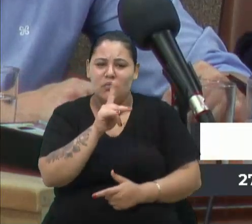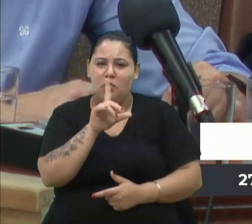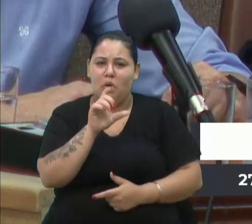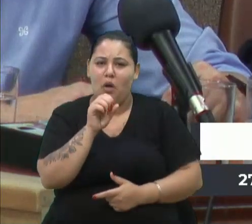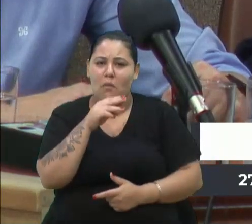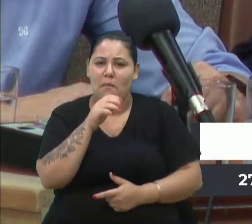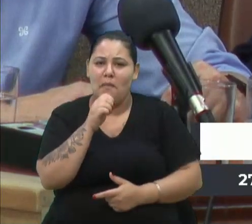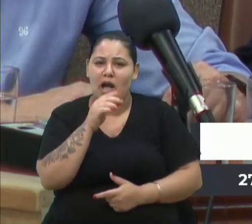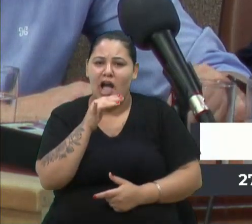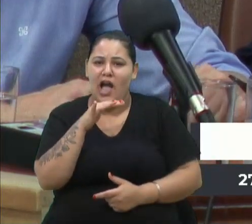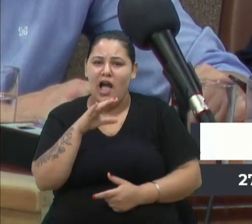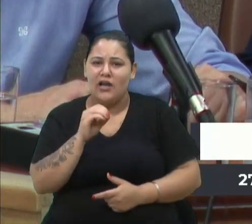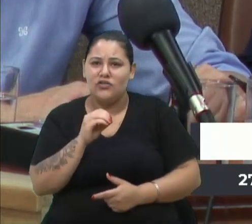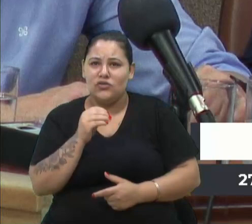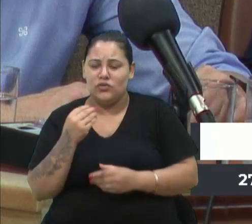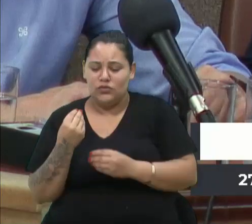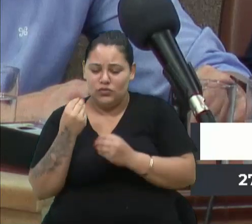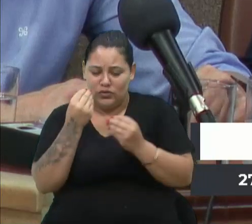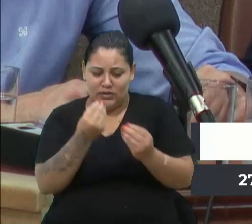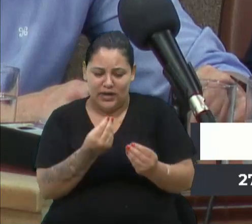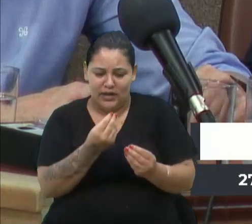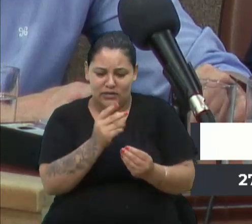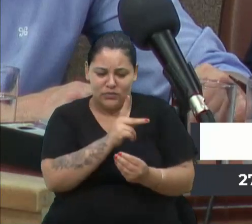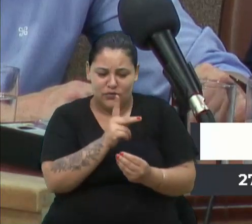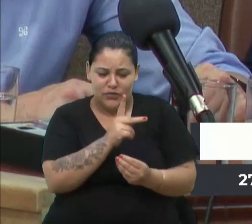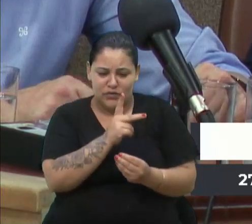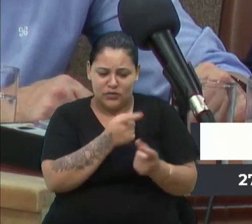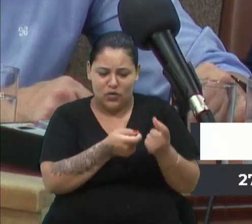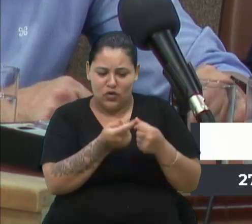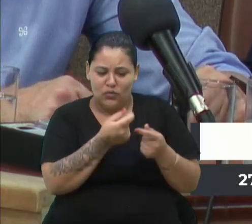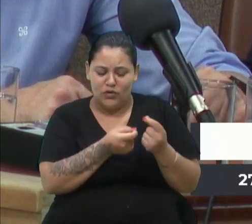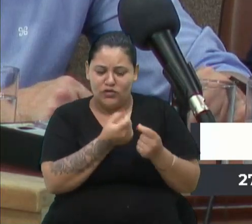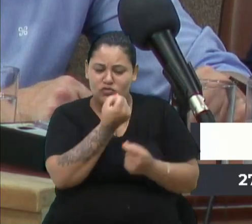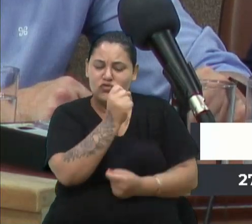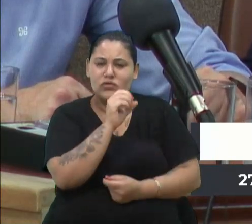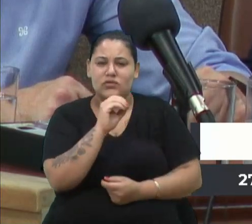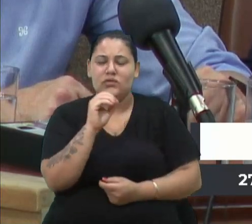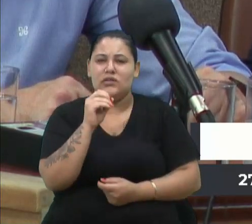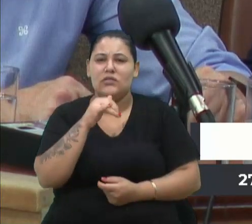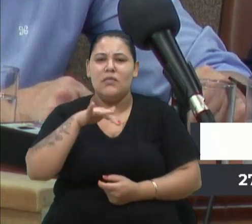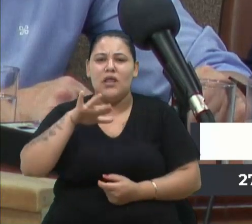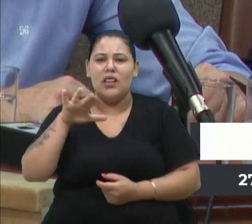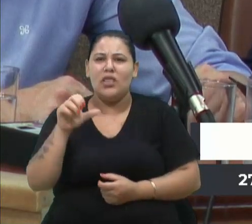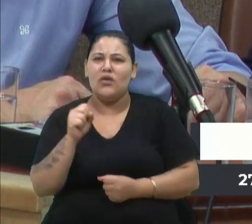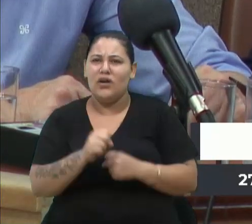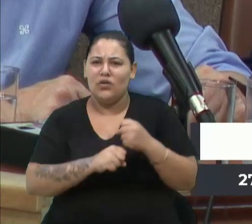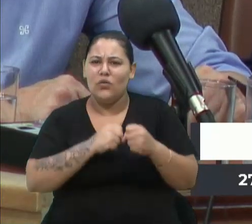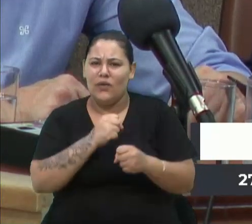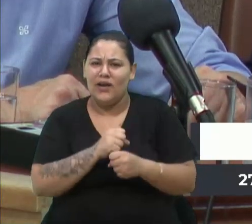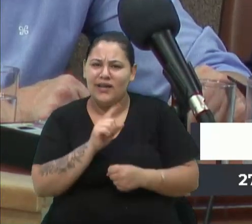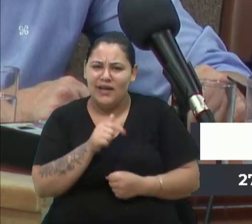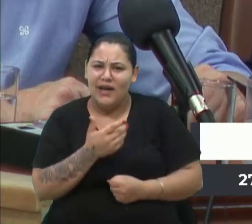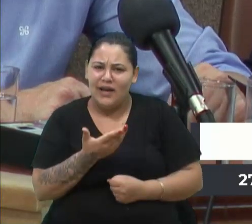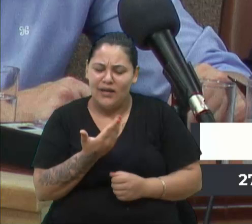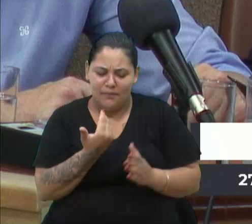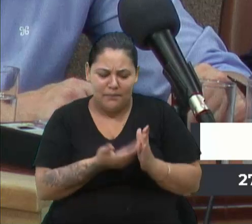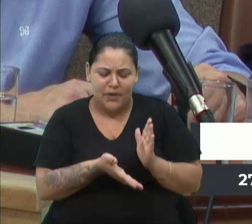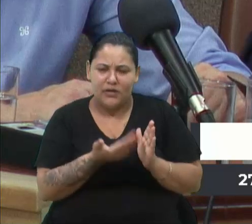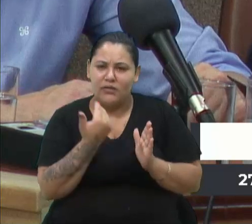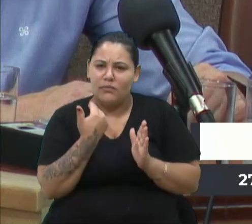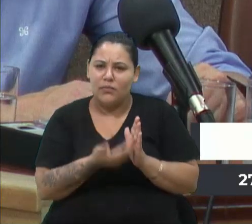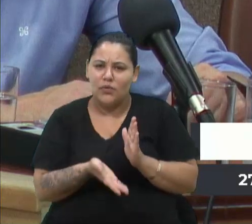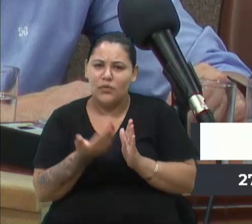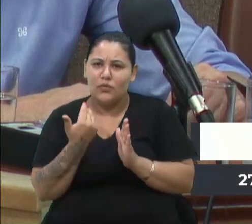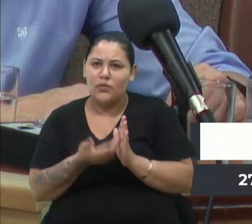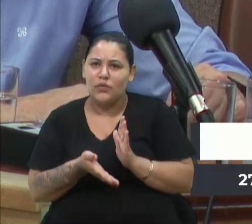aqui de um economista, professor, como eu, de 800 milhões anuais, é isso que estamos perdendo. Então, se